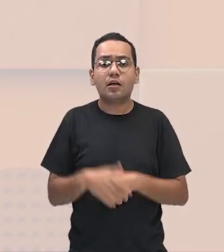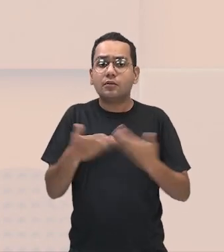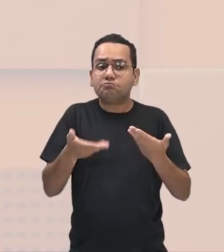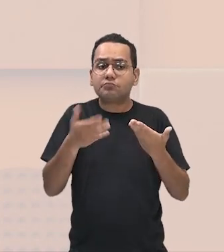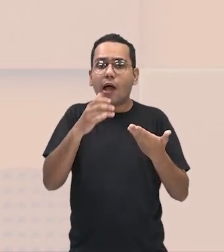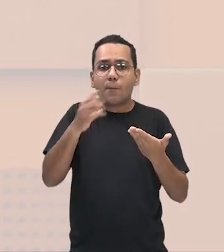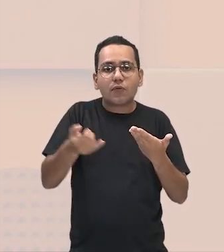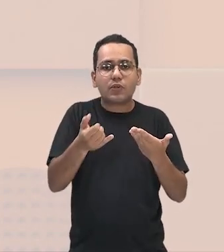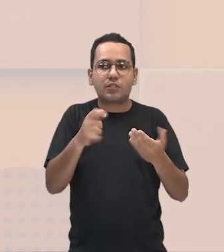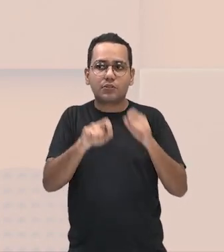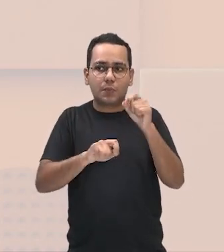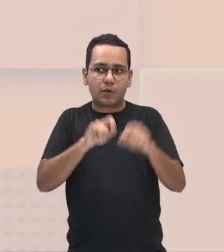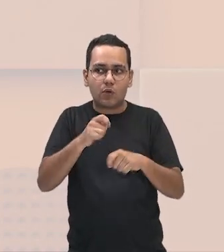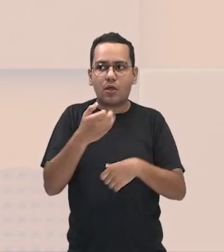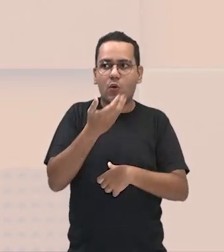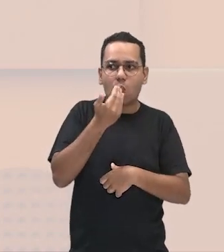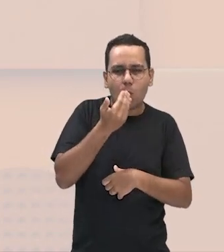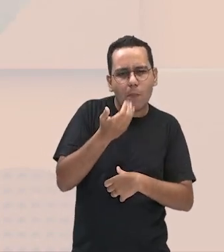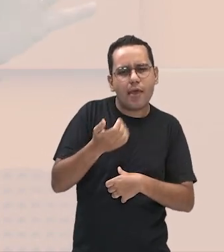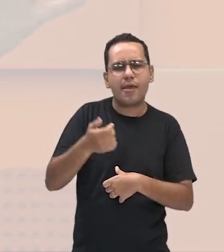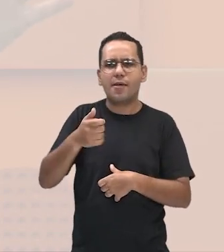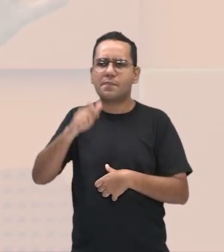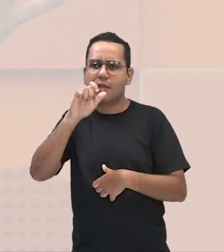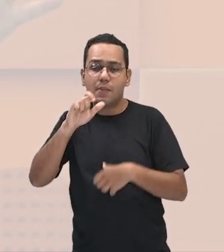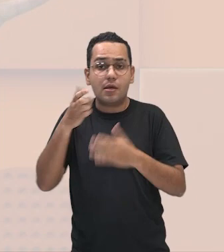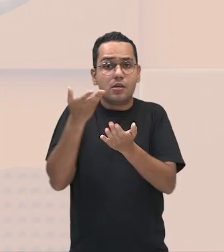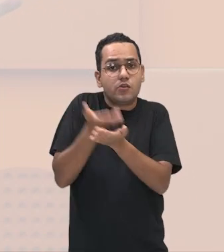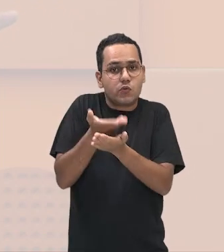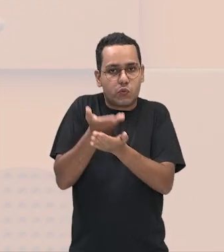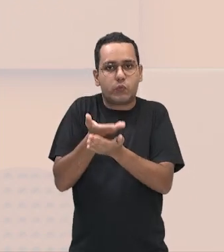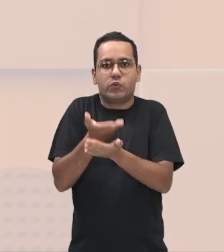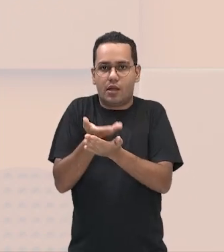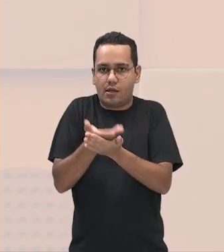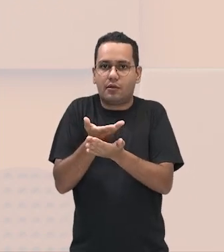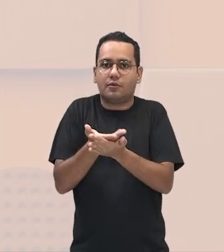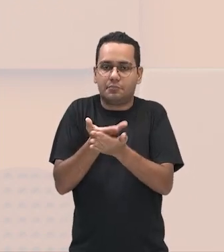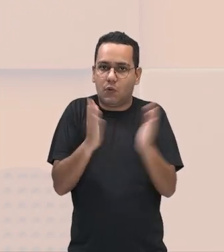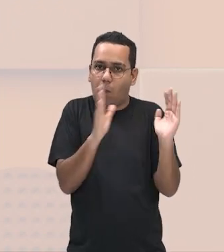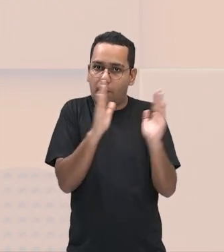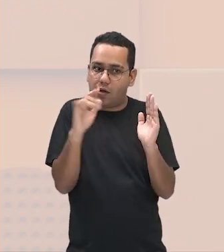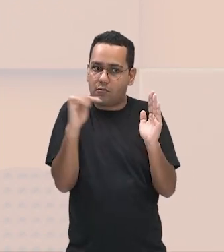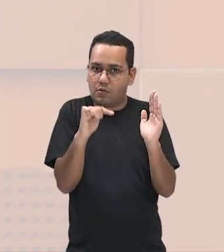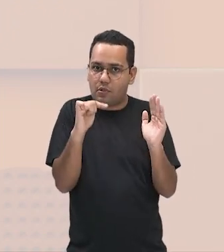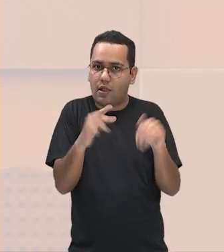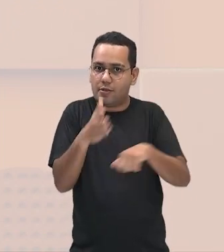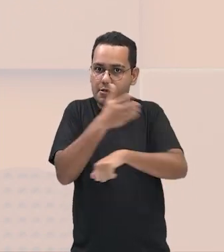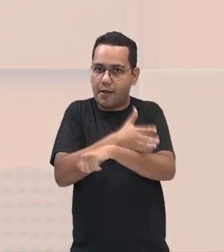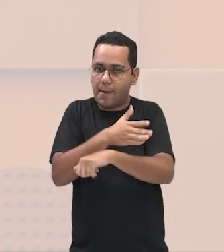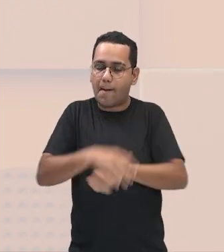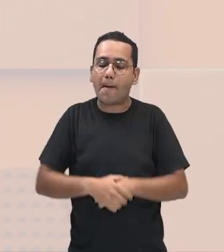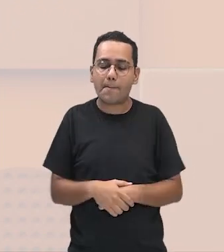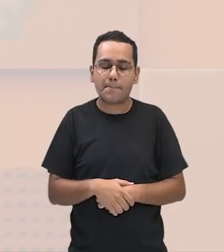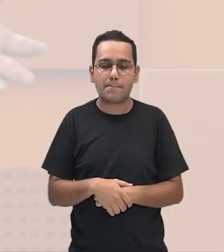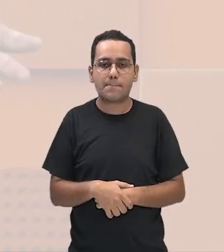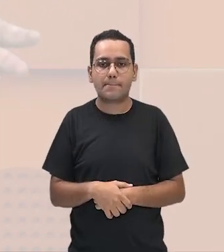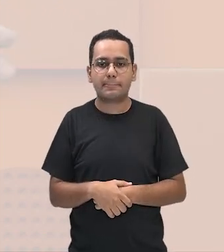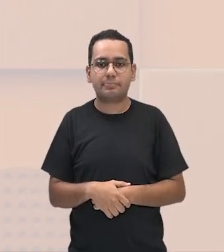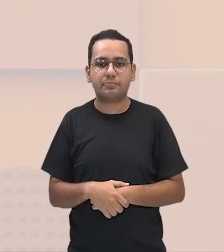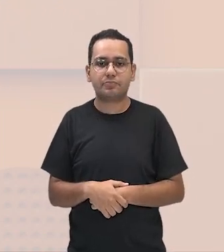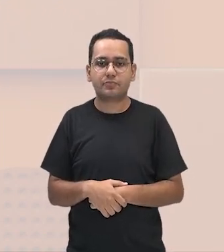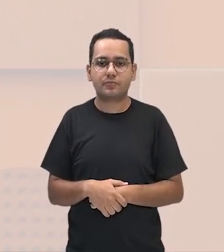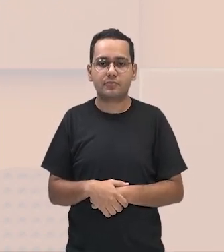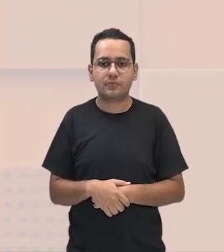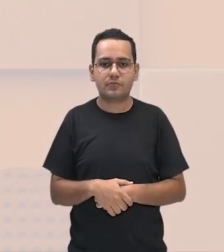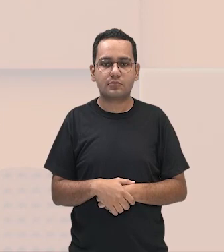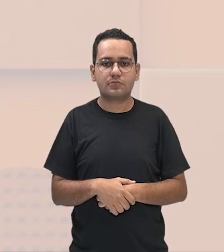eles estudassem. E esse é um ponto principal, então, que nós temos, que é o quê? Essa parte, então, do estudo.